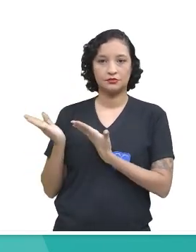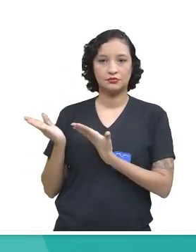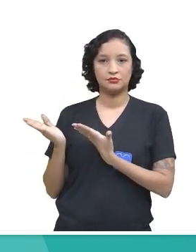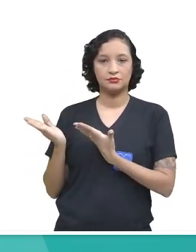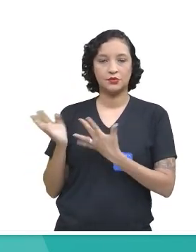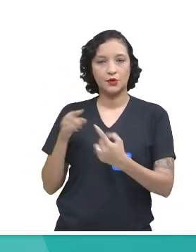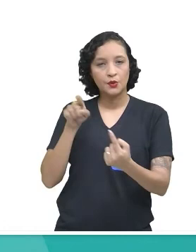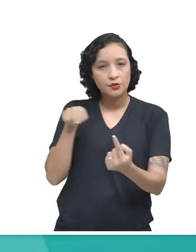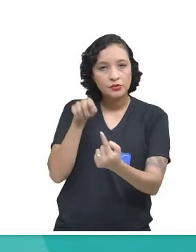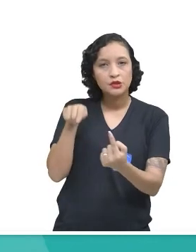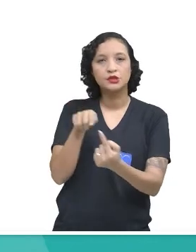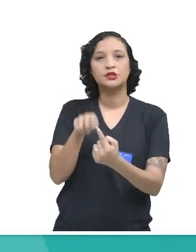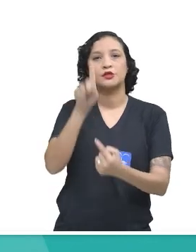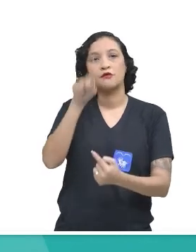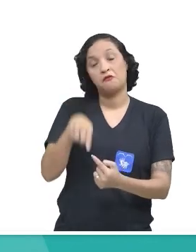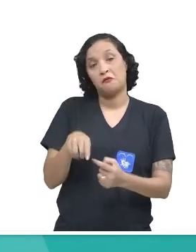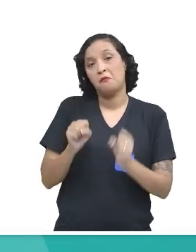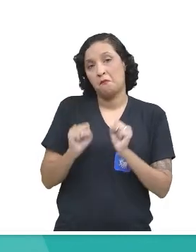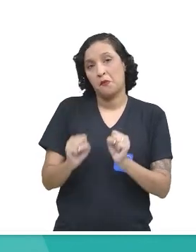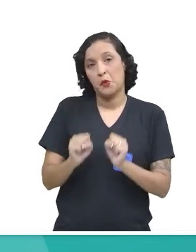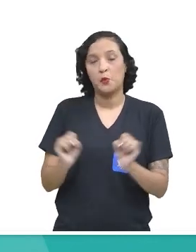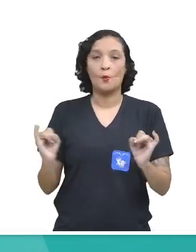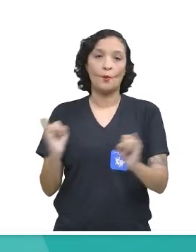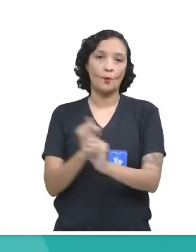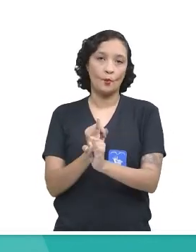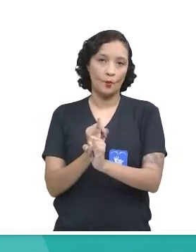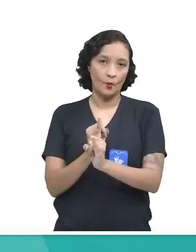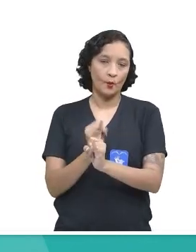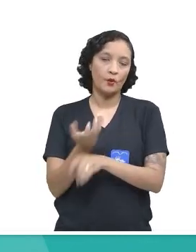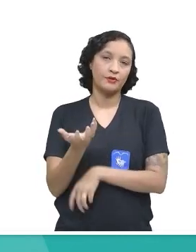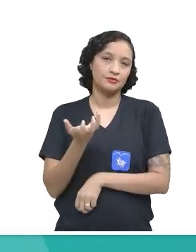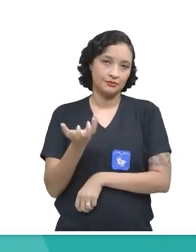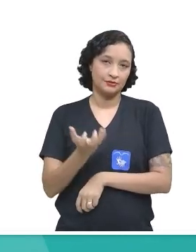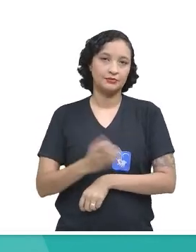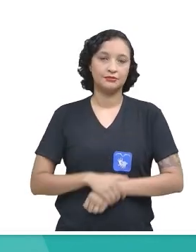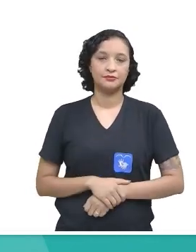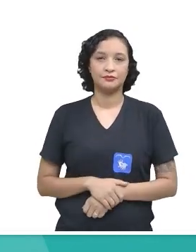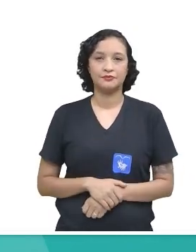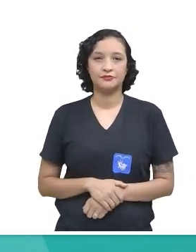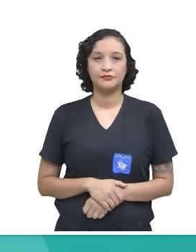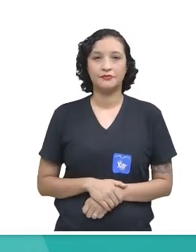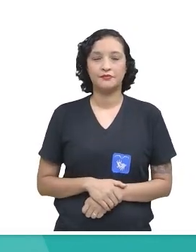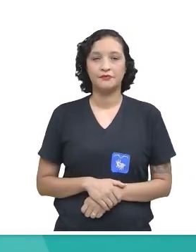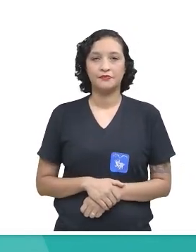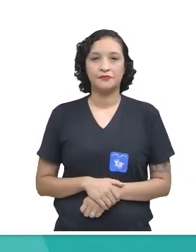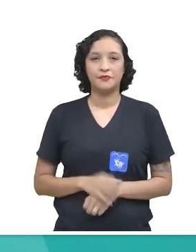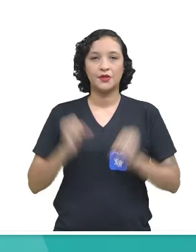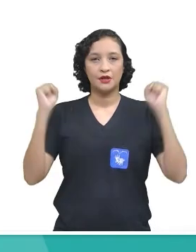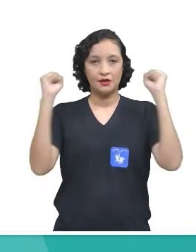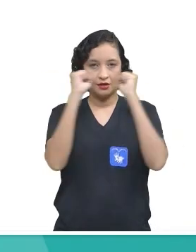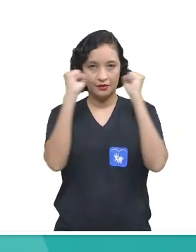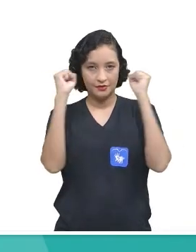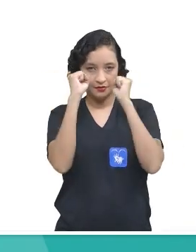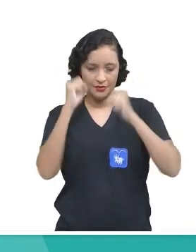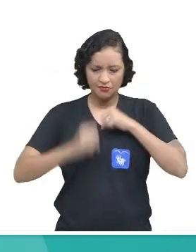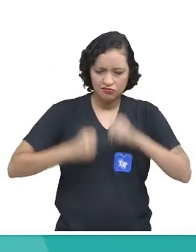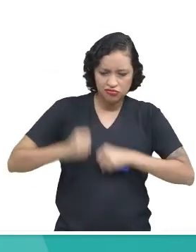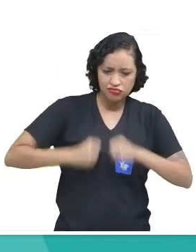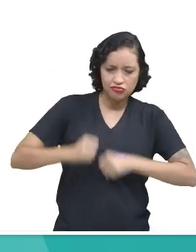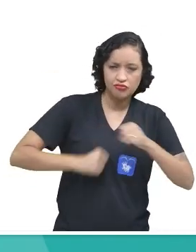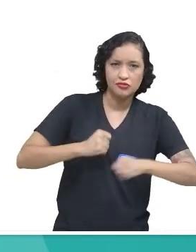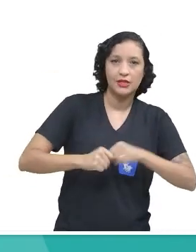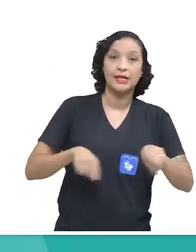do Eduardo poderia ser emagrecer também, mas você, através da atividade com a corrida, você também